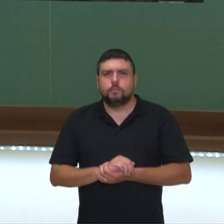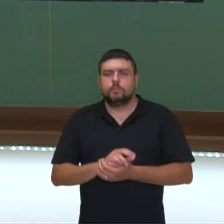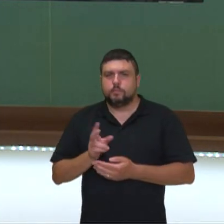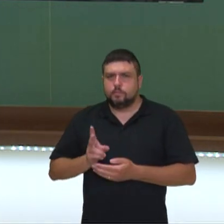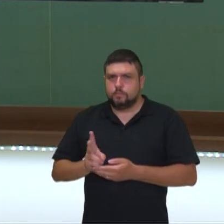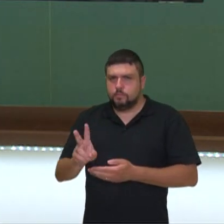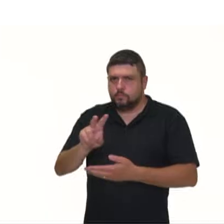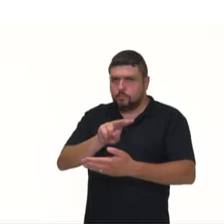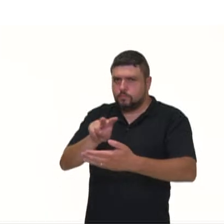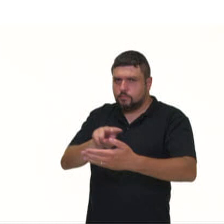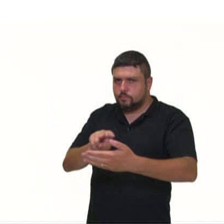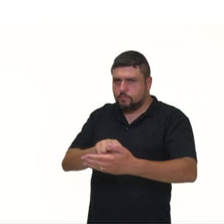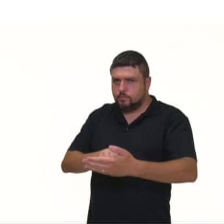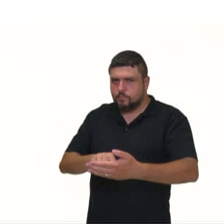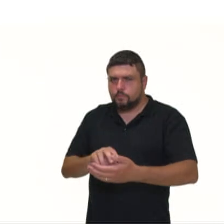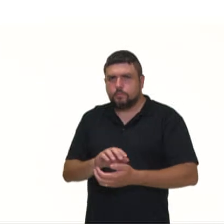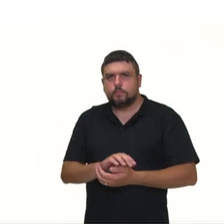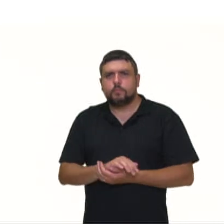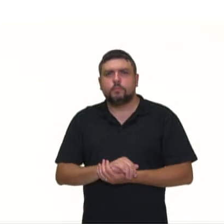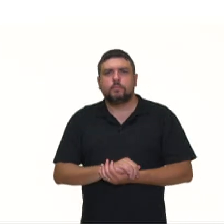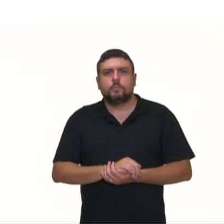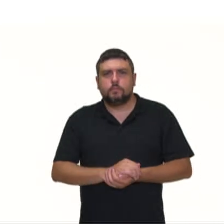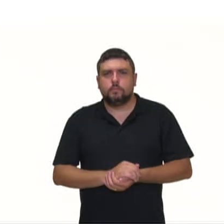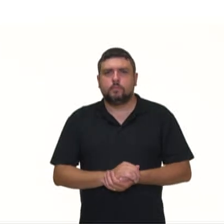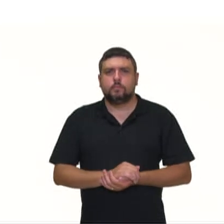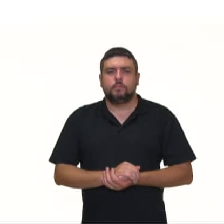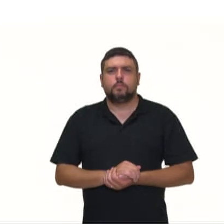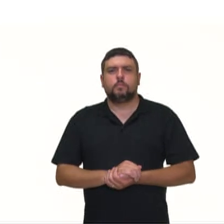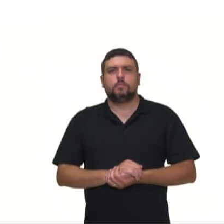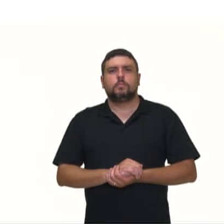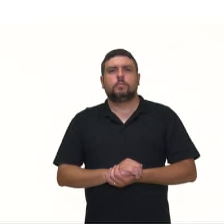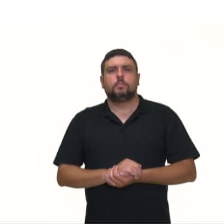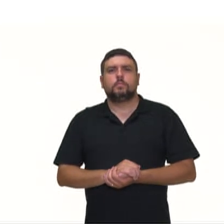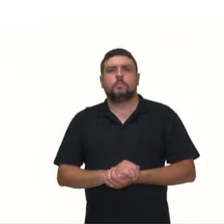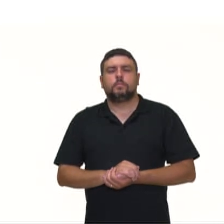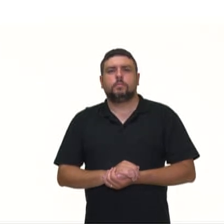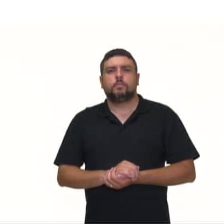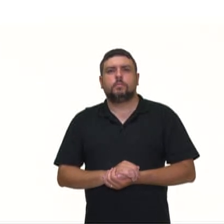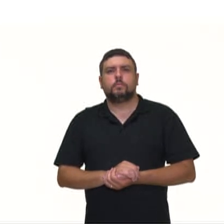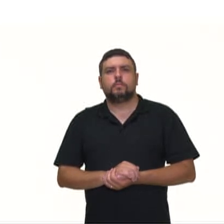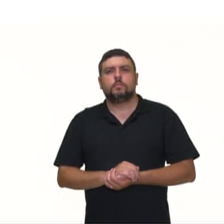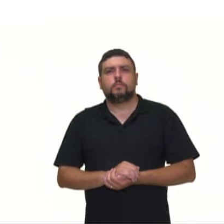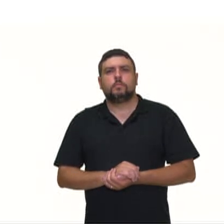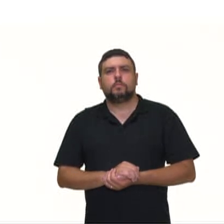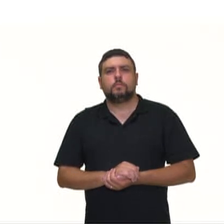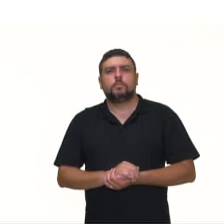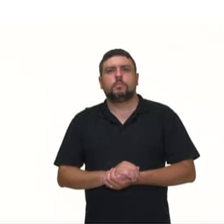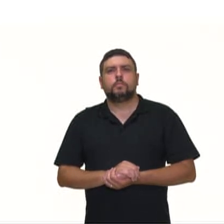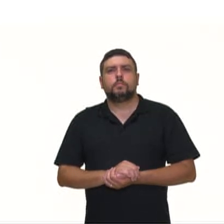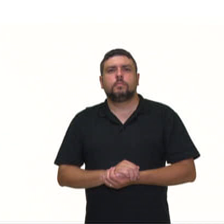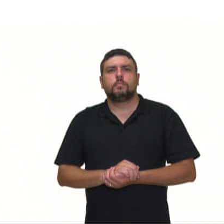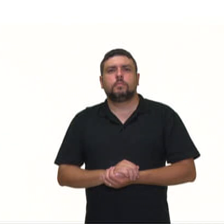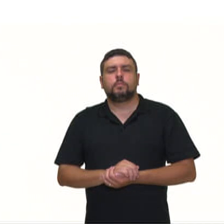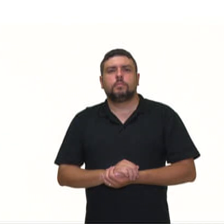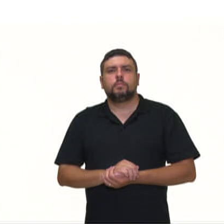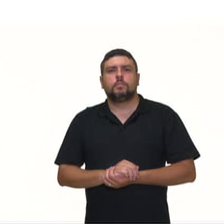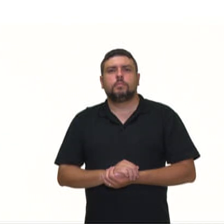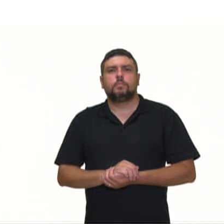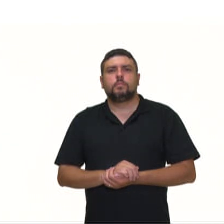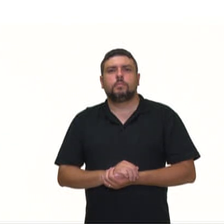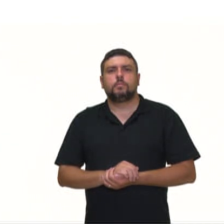leitura. It's a fisherman's float, his mother said. I haven't seen one in